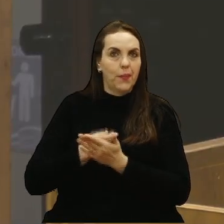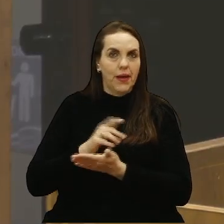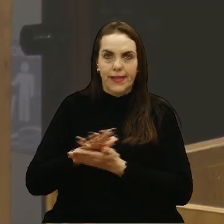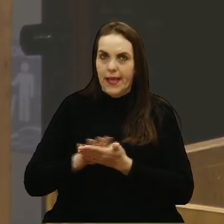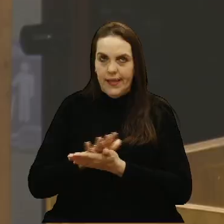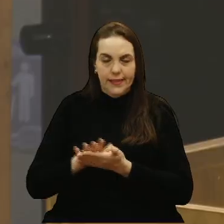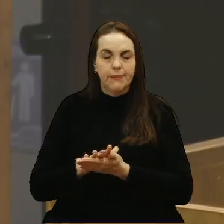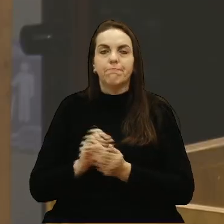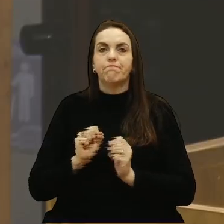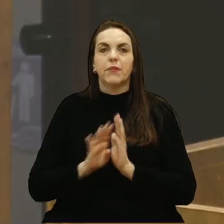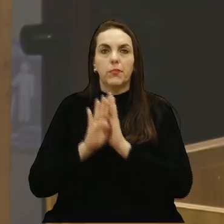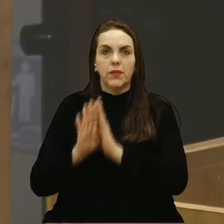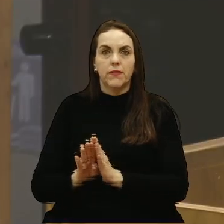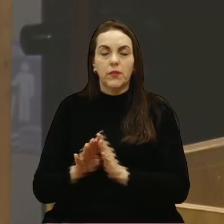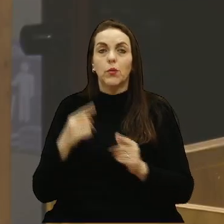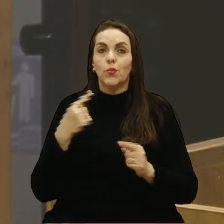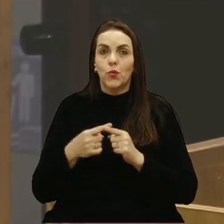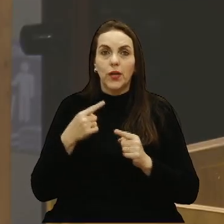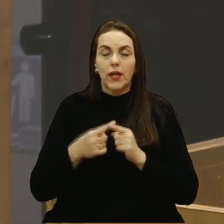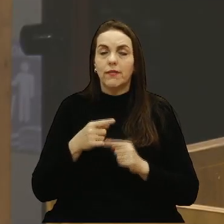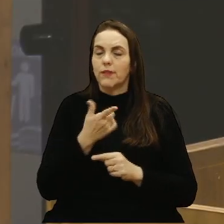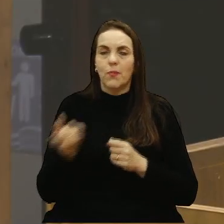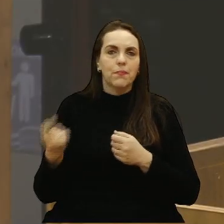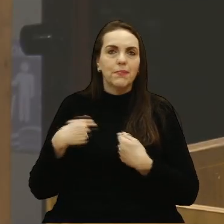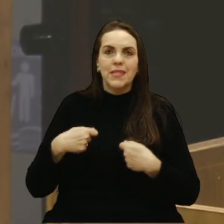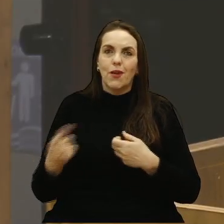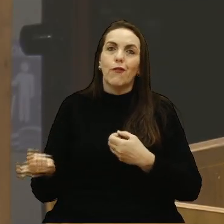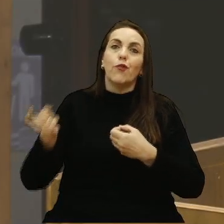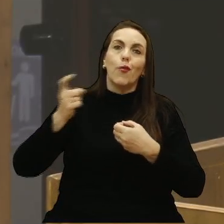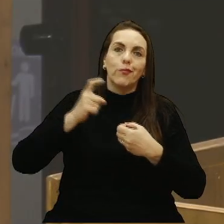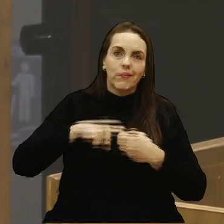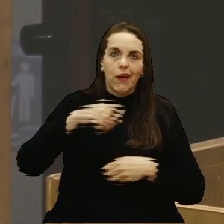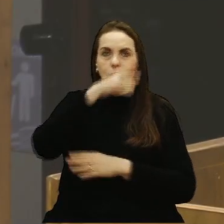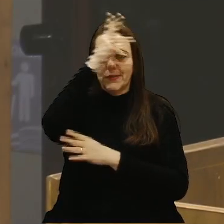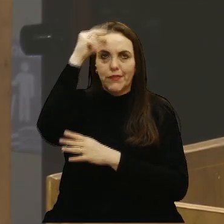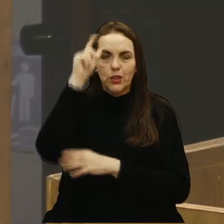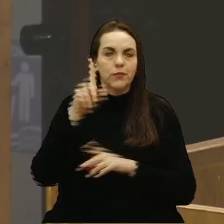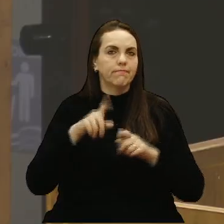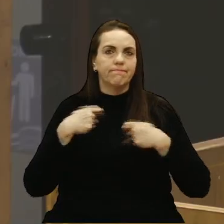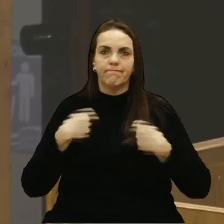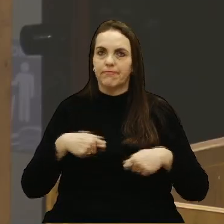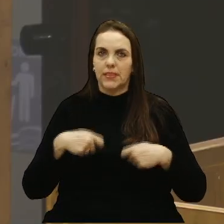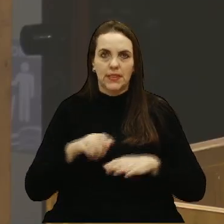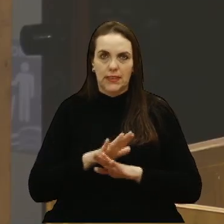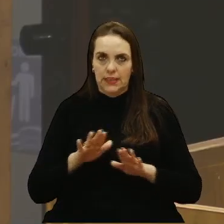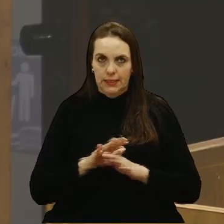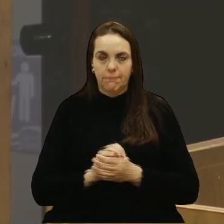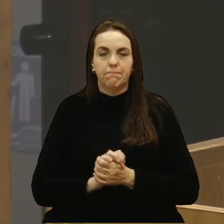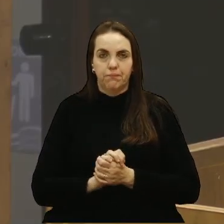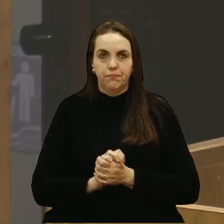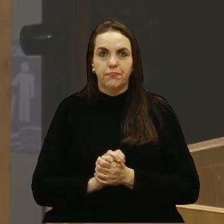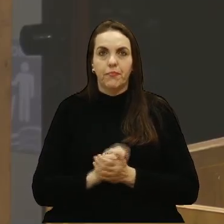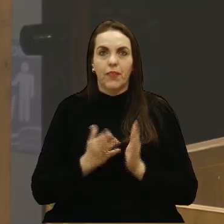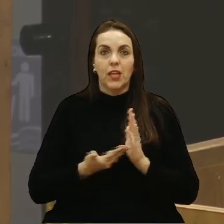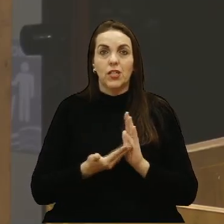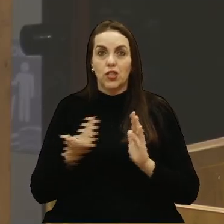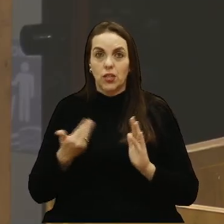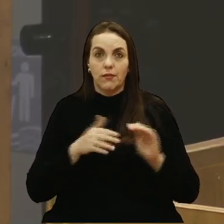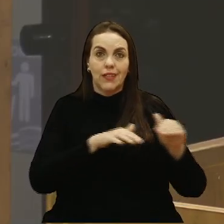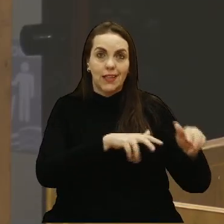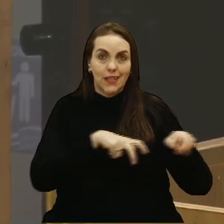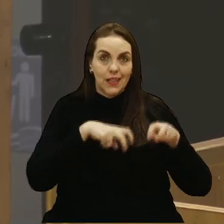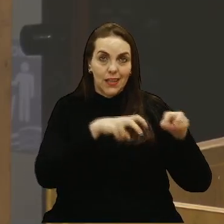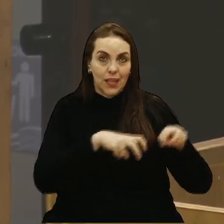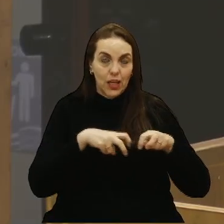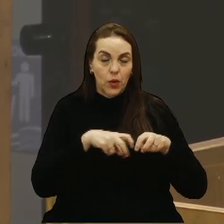desse benefício, para que elas não retornem mais à Prefeitura, porque não tem necessidade. As isenções de área agrícola, as isenções